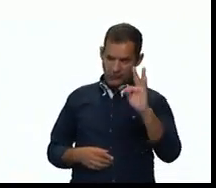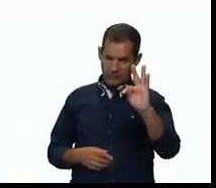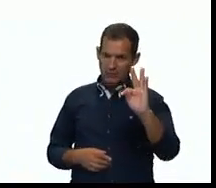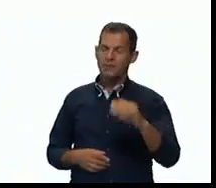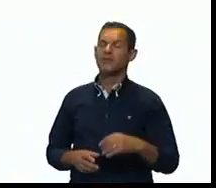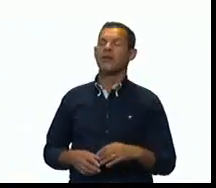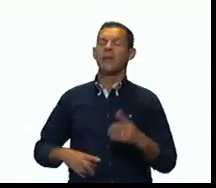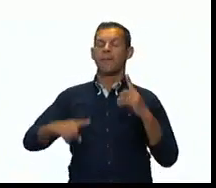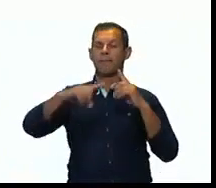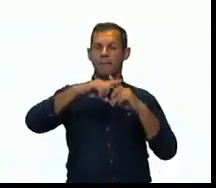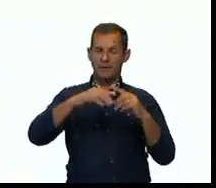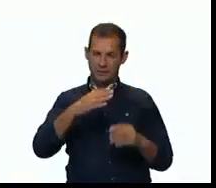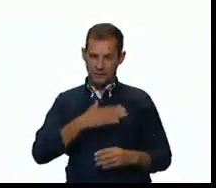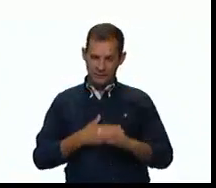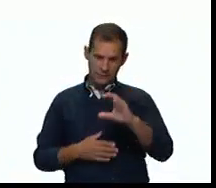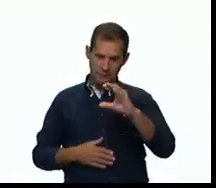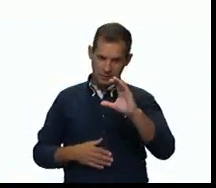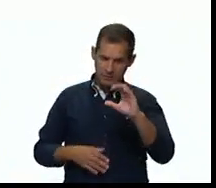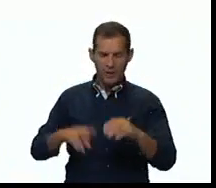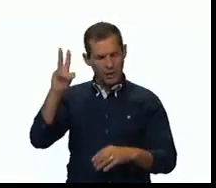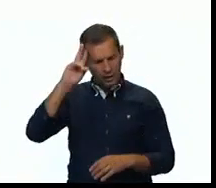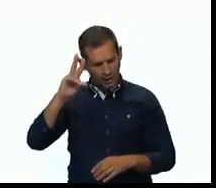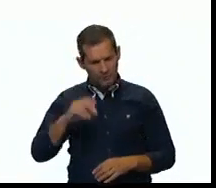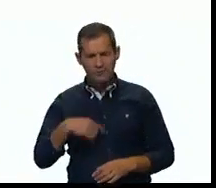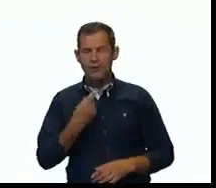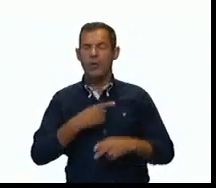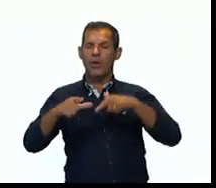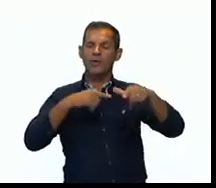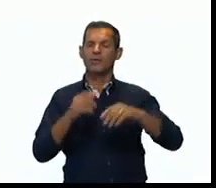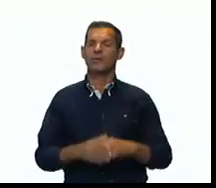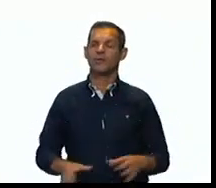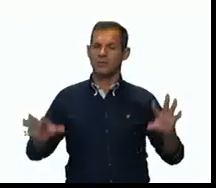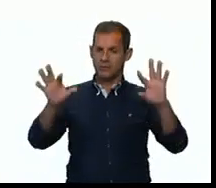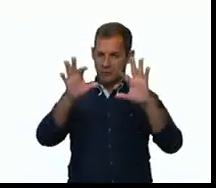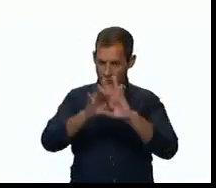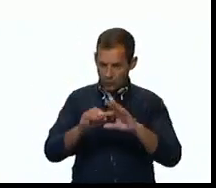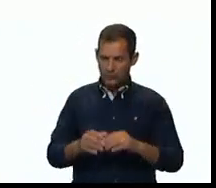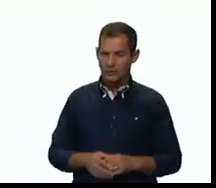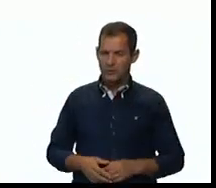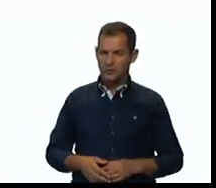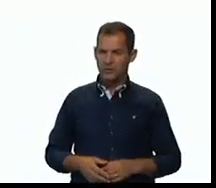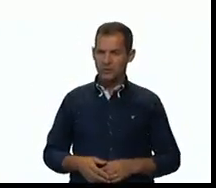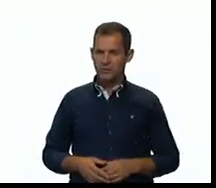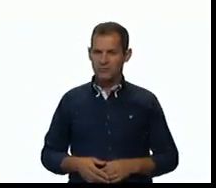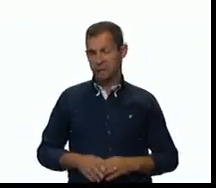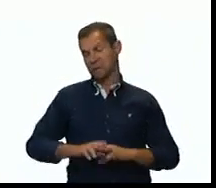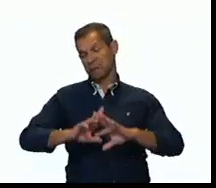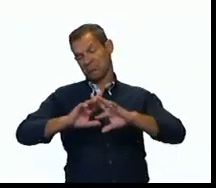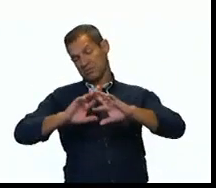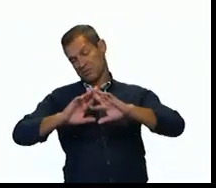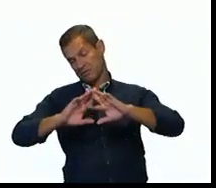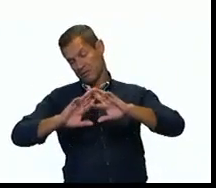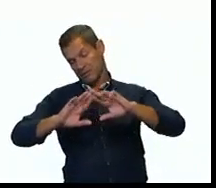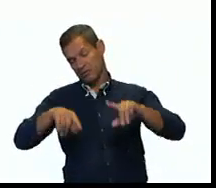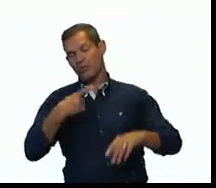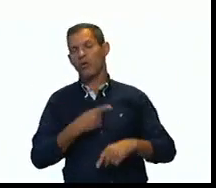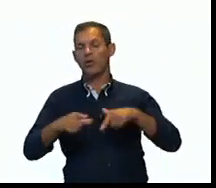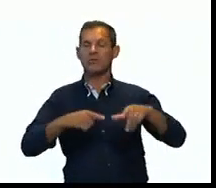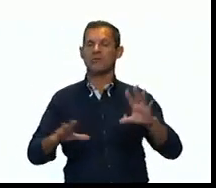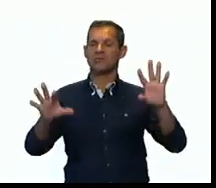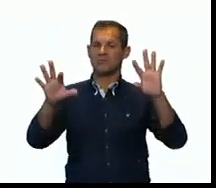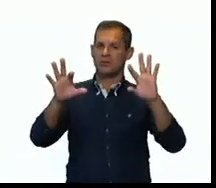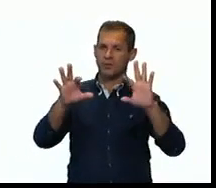t, mais a minha constante. Lembre-se, estamos trabalhando com integrais indefinidas. Quando a gente está trabalhando com